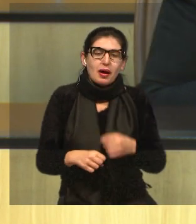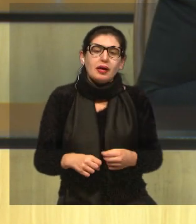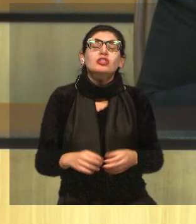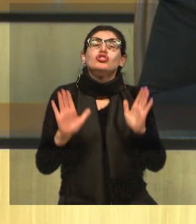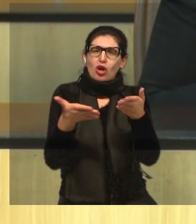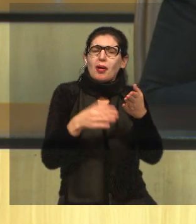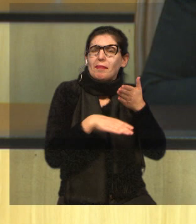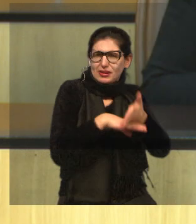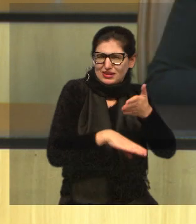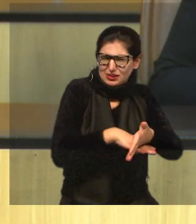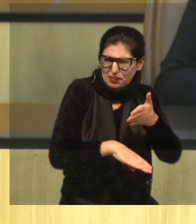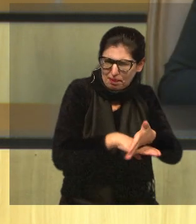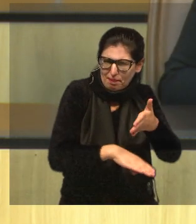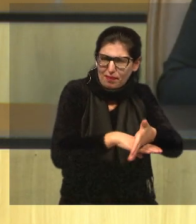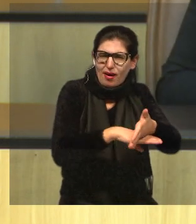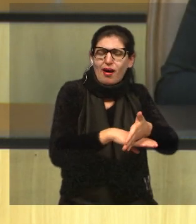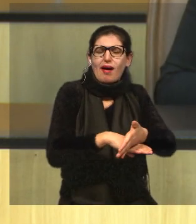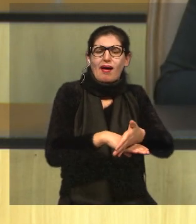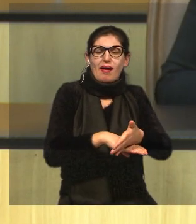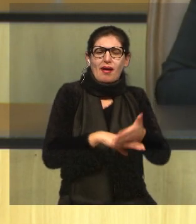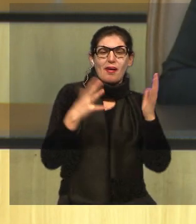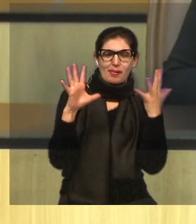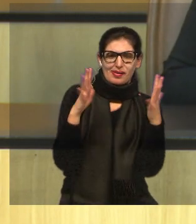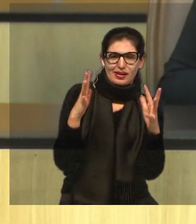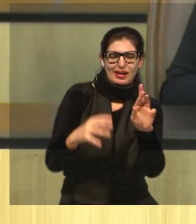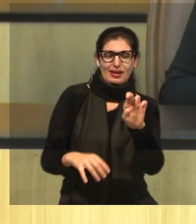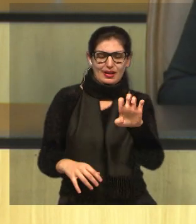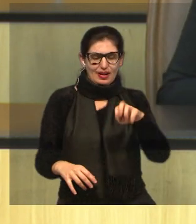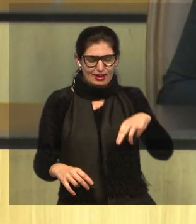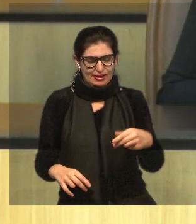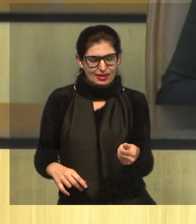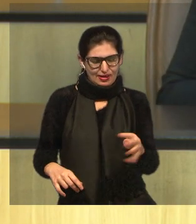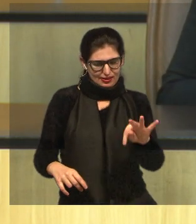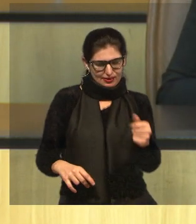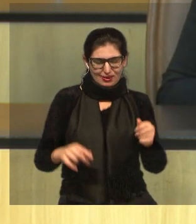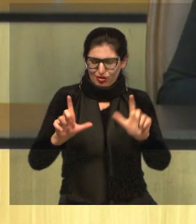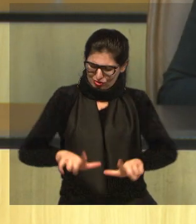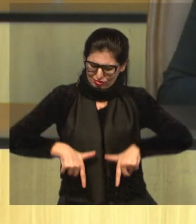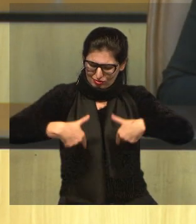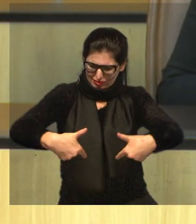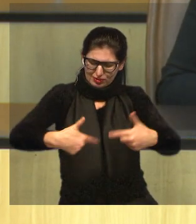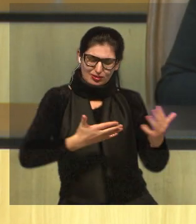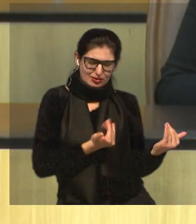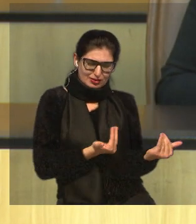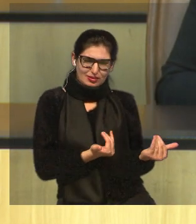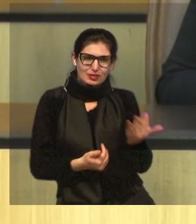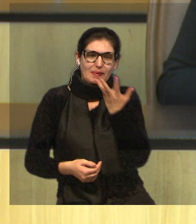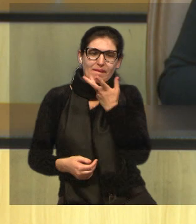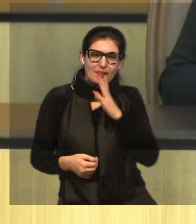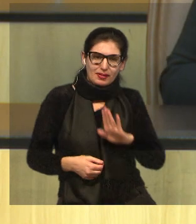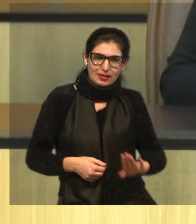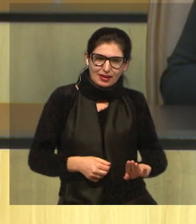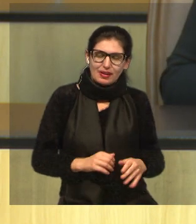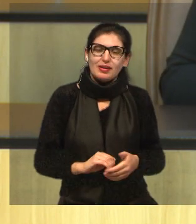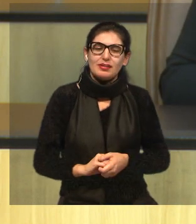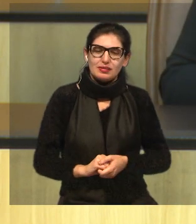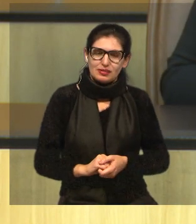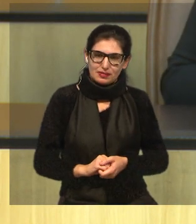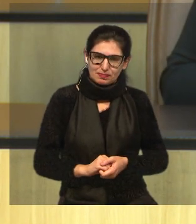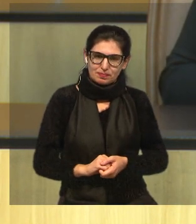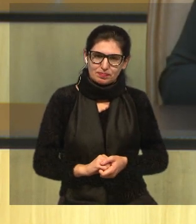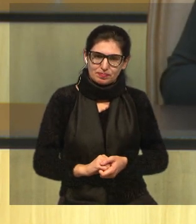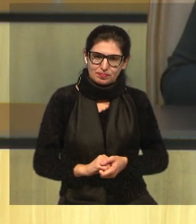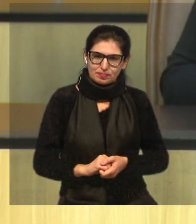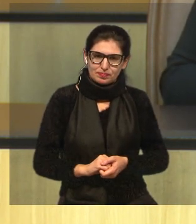eu parabenizo a doutora Renata, uma ativista da luta de defesa dos direitos do adolescente, e